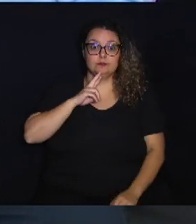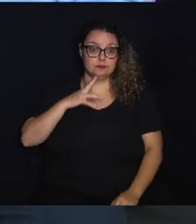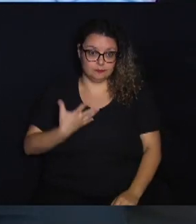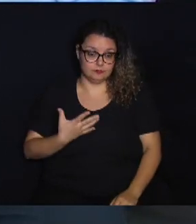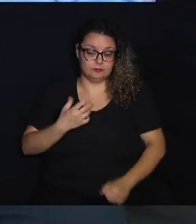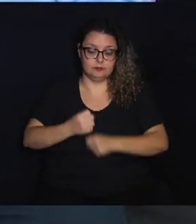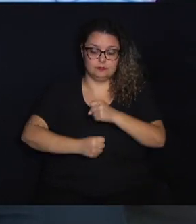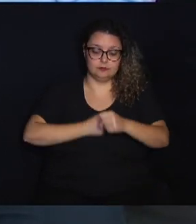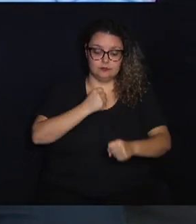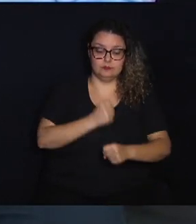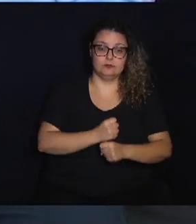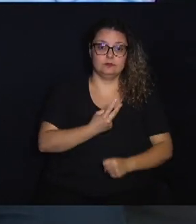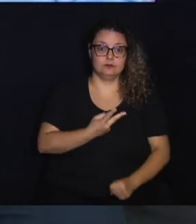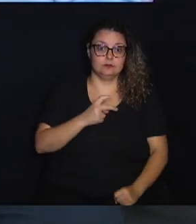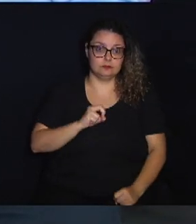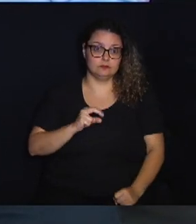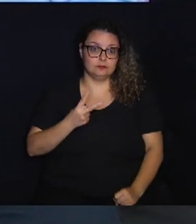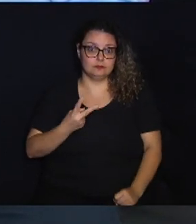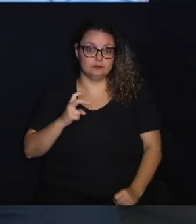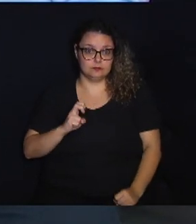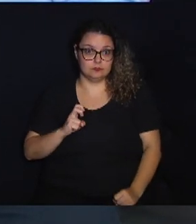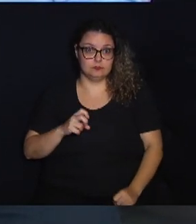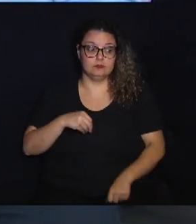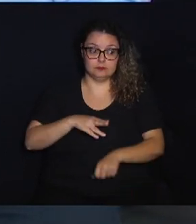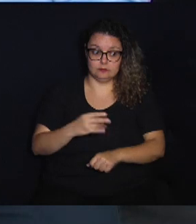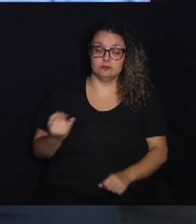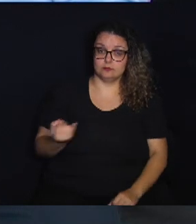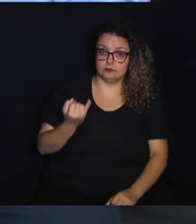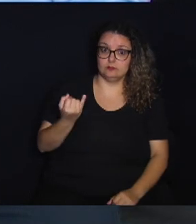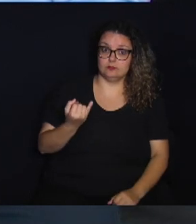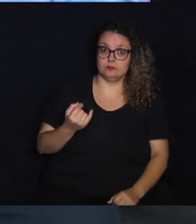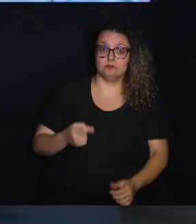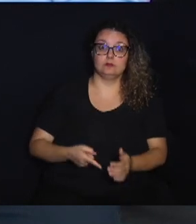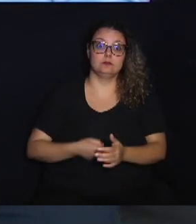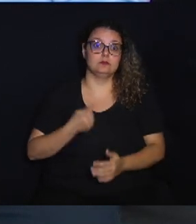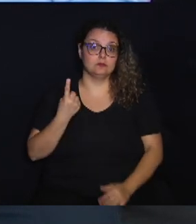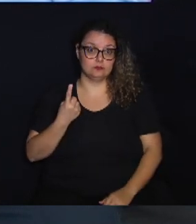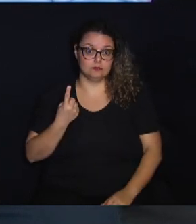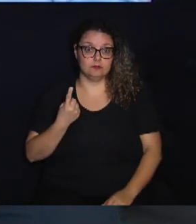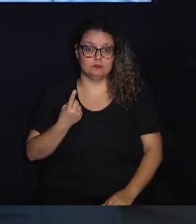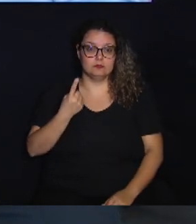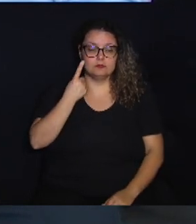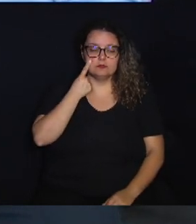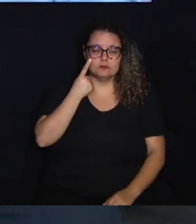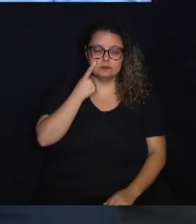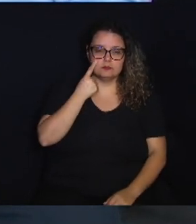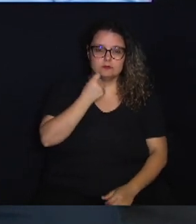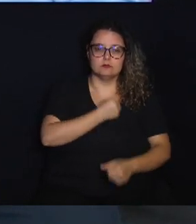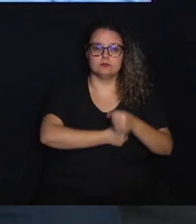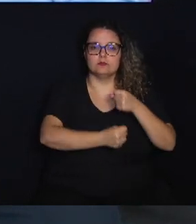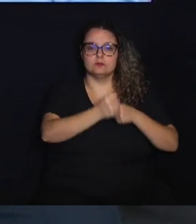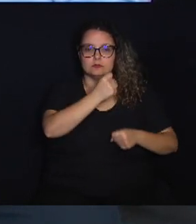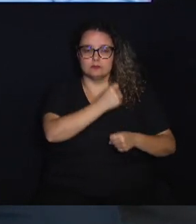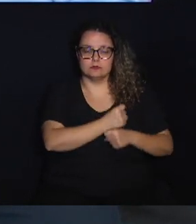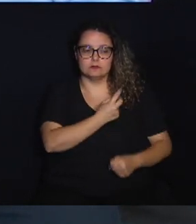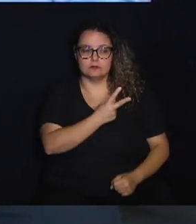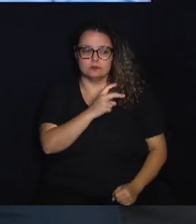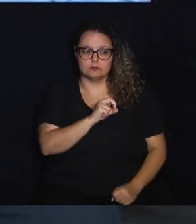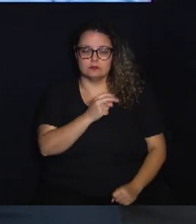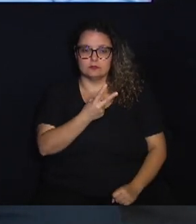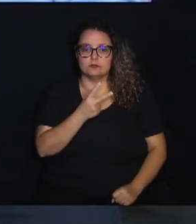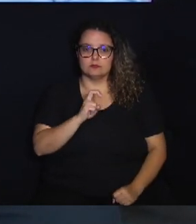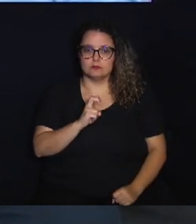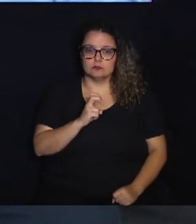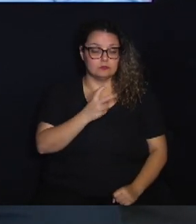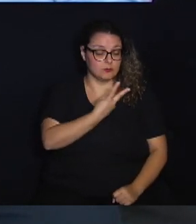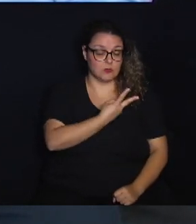de 2025, uma dica muito importante é, primeiramente, olhe o seu ano de 2024. Como é que